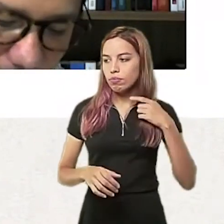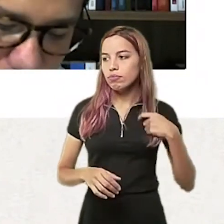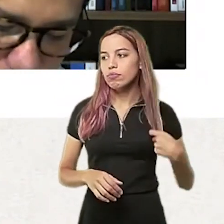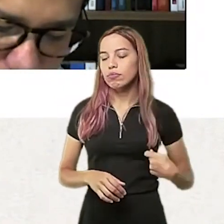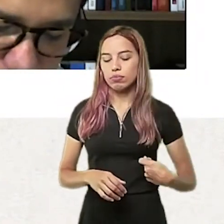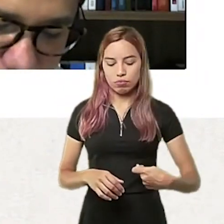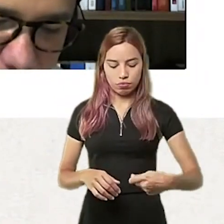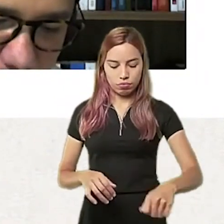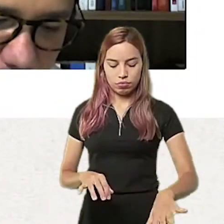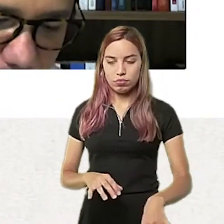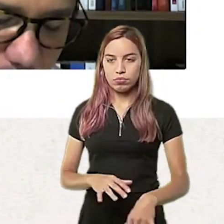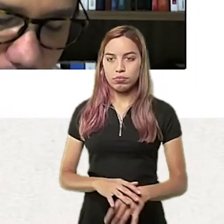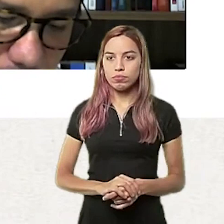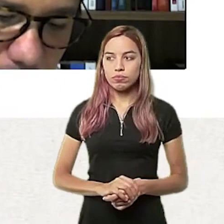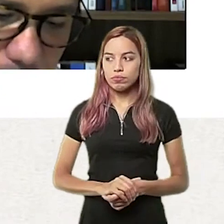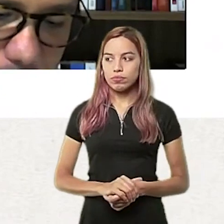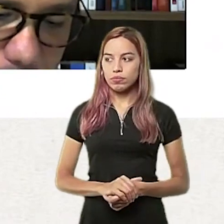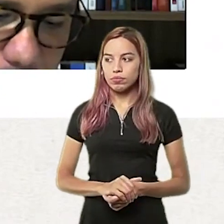Vamos lá.